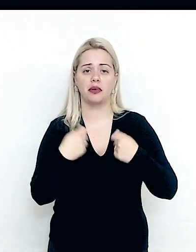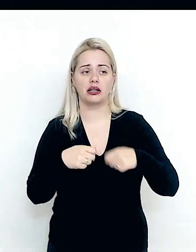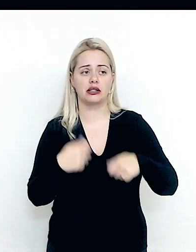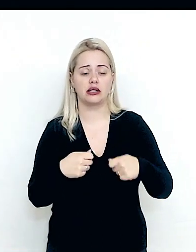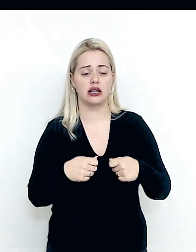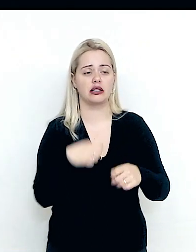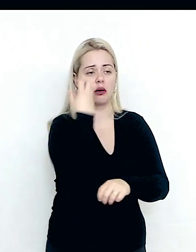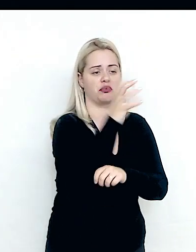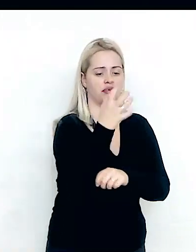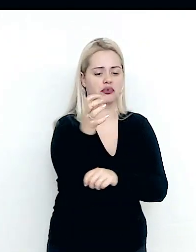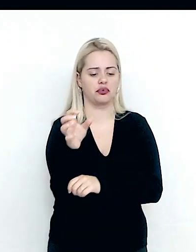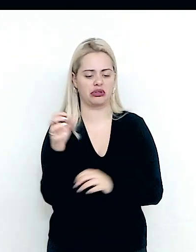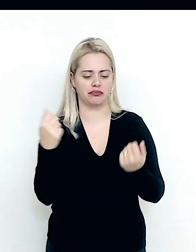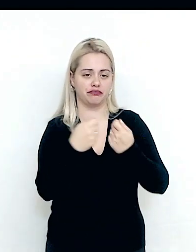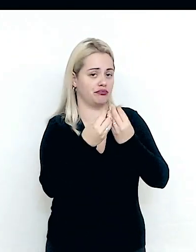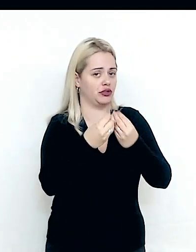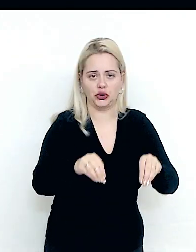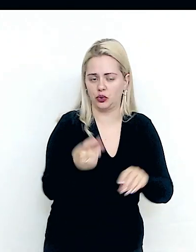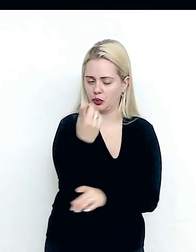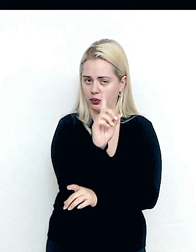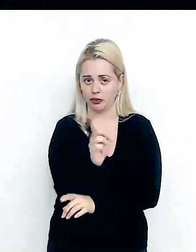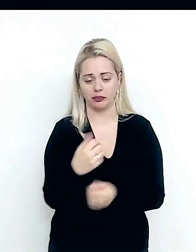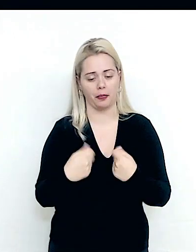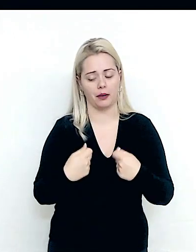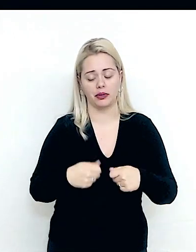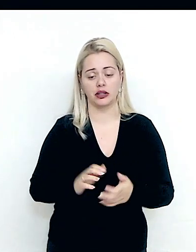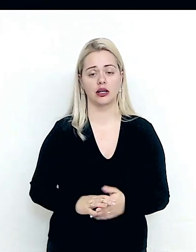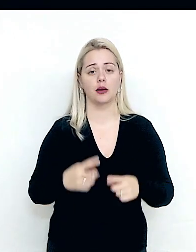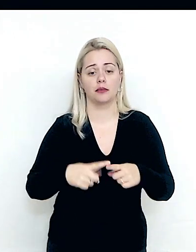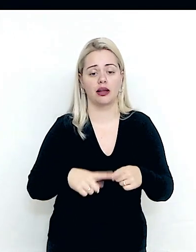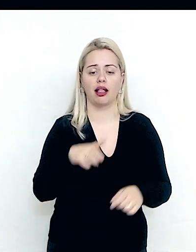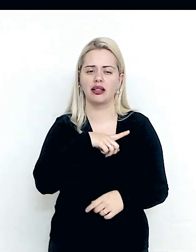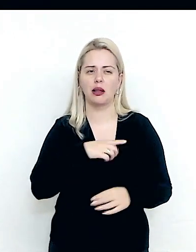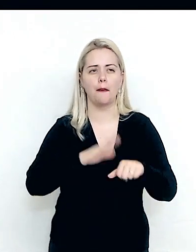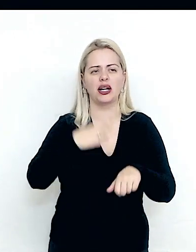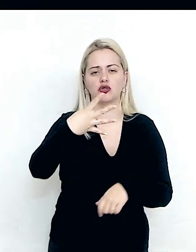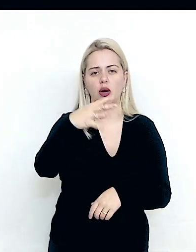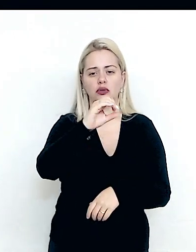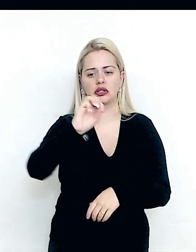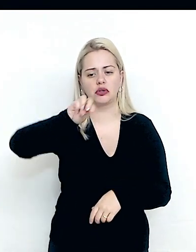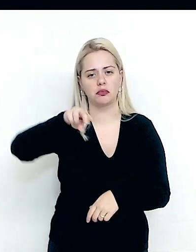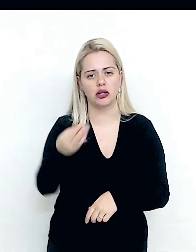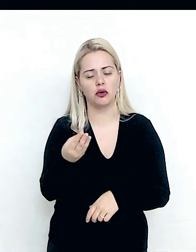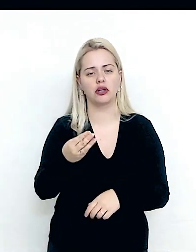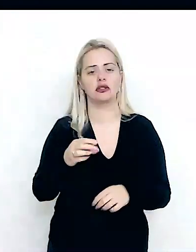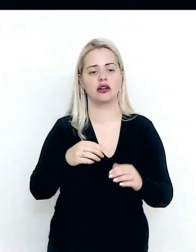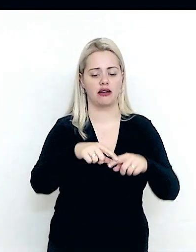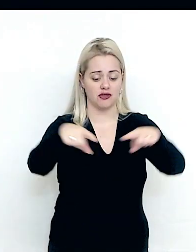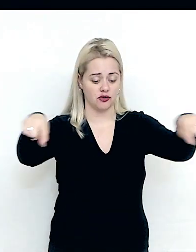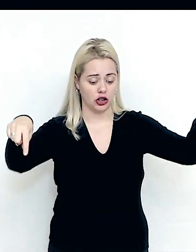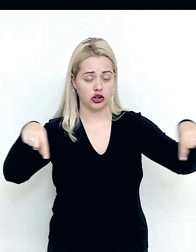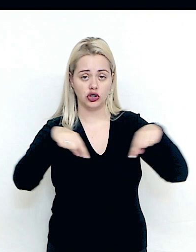bioma amazônico, né? Nós temos cerca de 400 milhões de hectares de terras cultiváveis fora, completamente longe